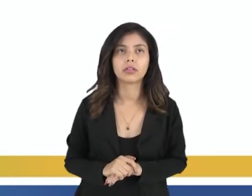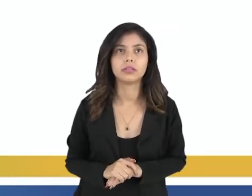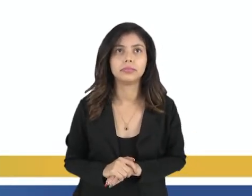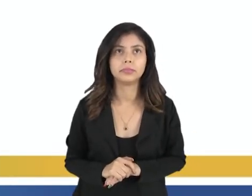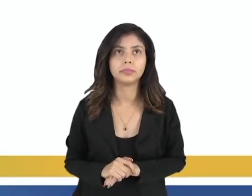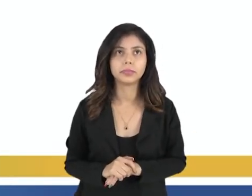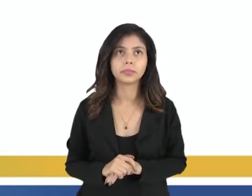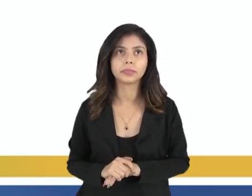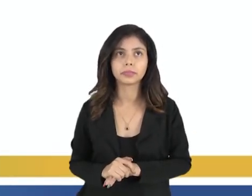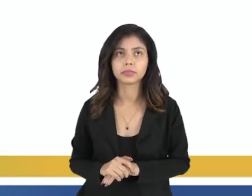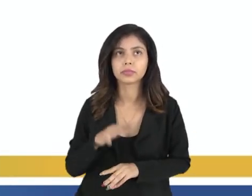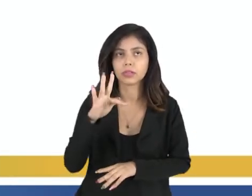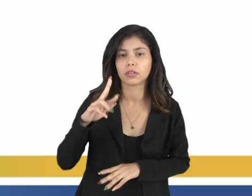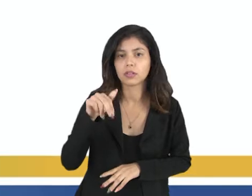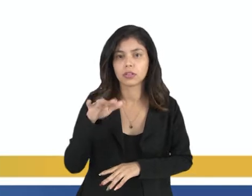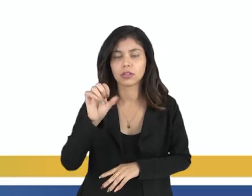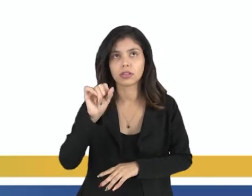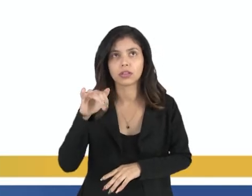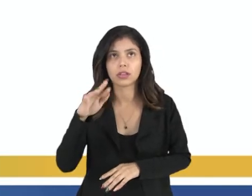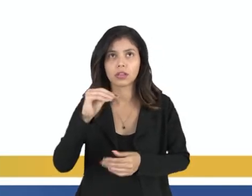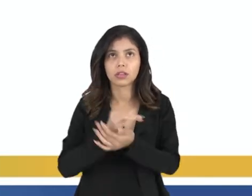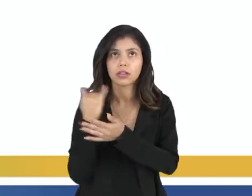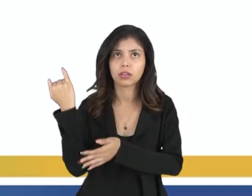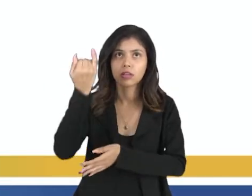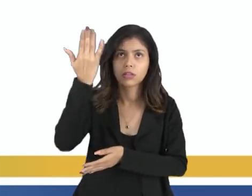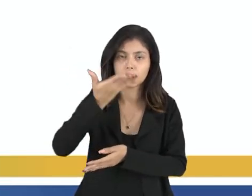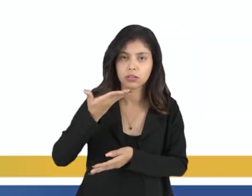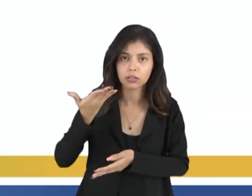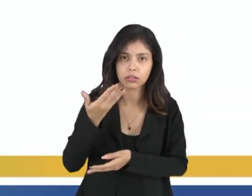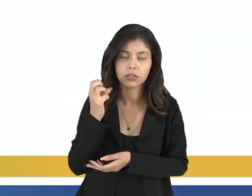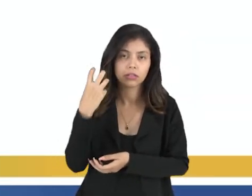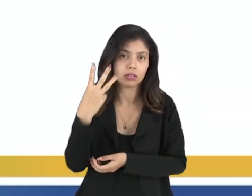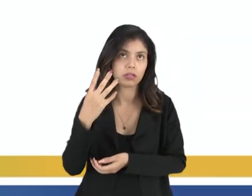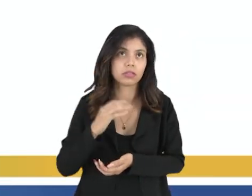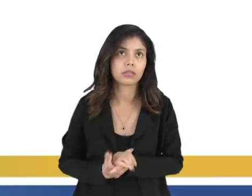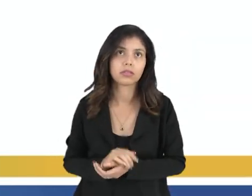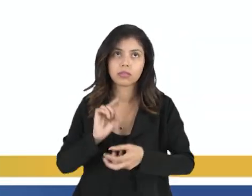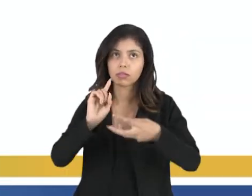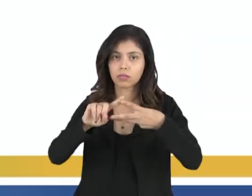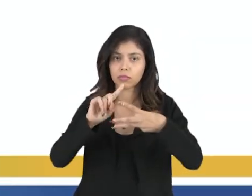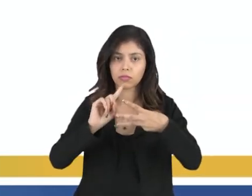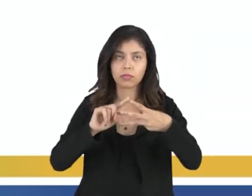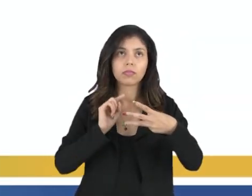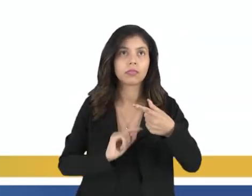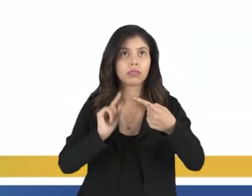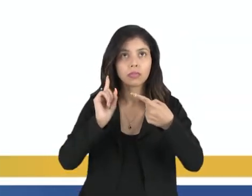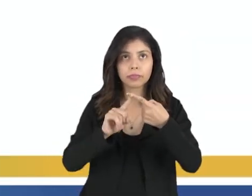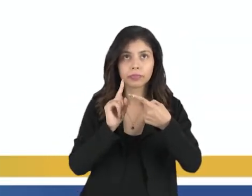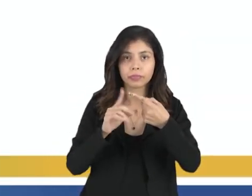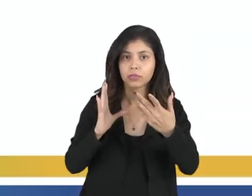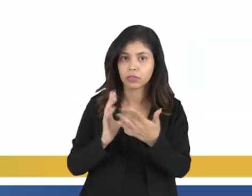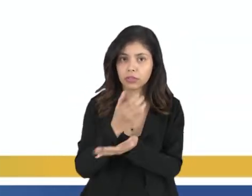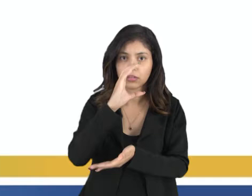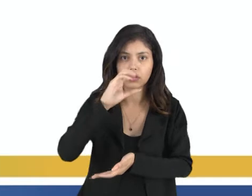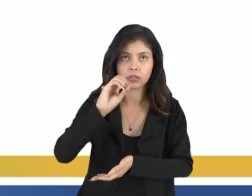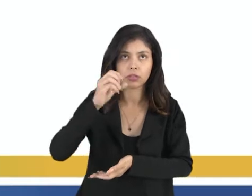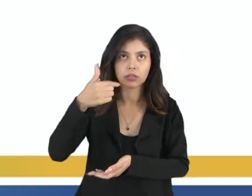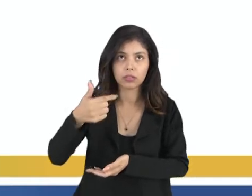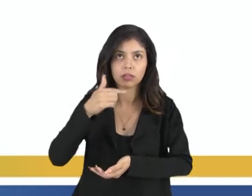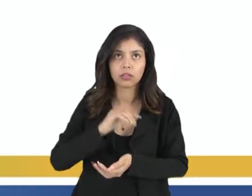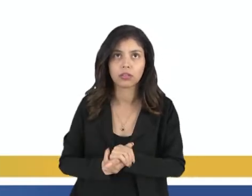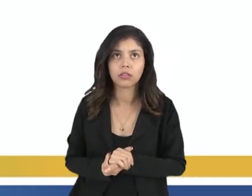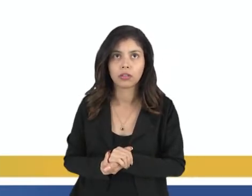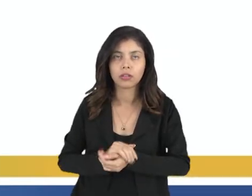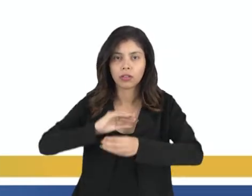Então a fotossíntese tem sua importância baseada em 3 fatores. Promove a captura do CO2, o